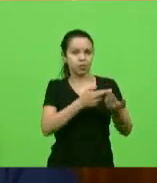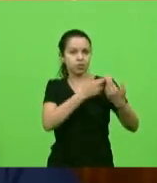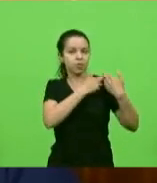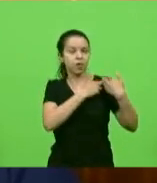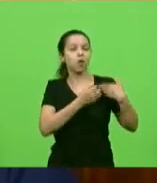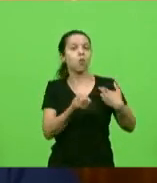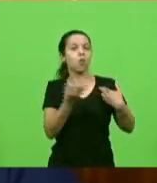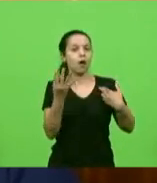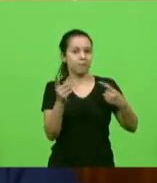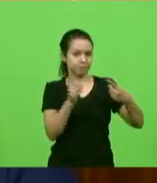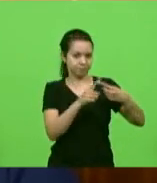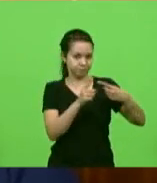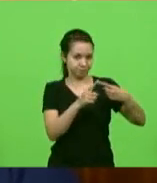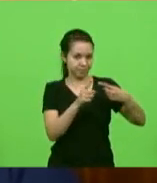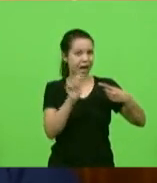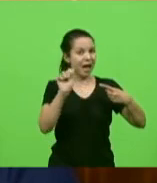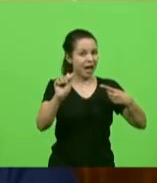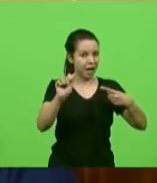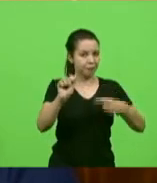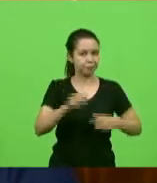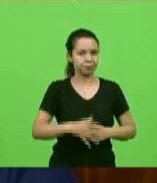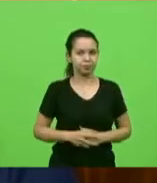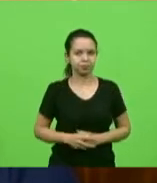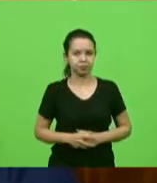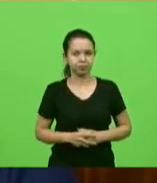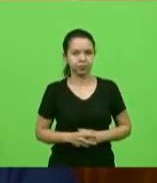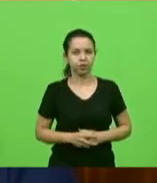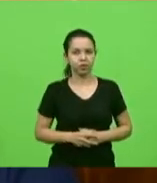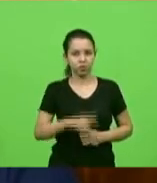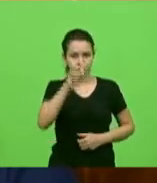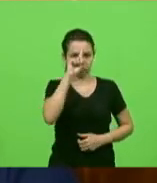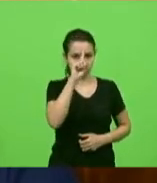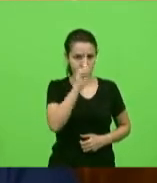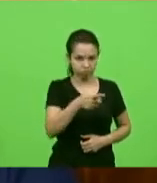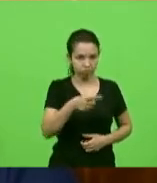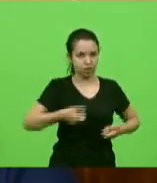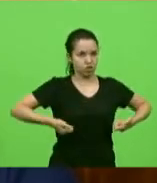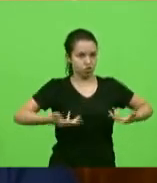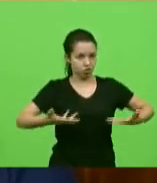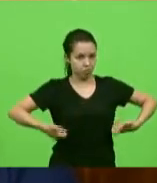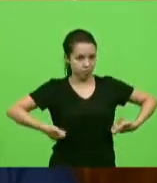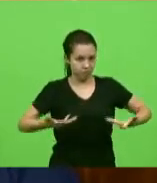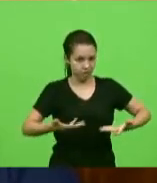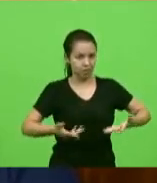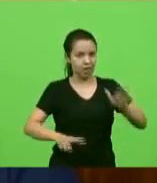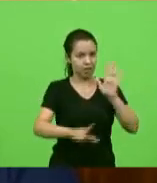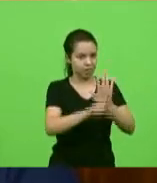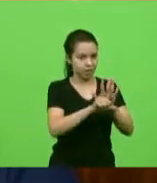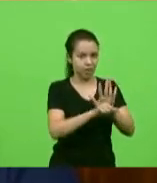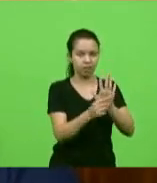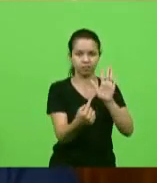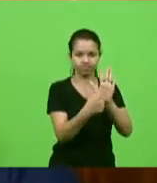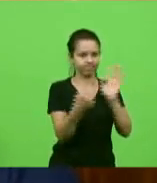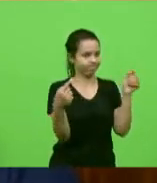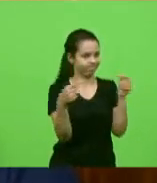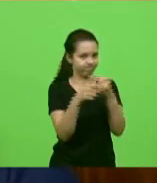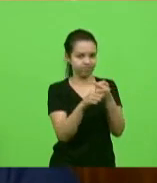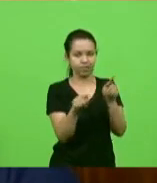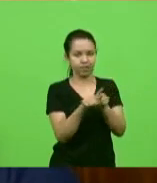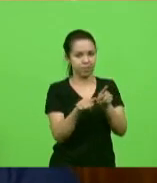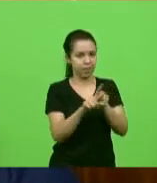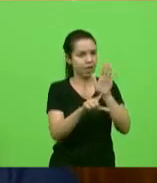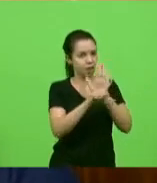responsabilidade. Letra A, ordenação de despesa não autorizada por lei e sem observância dos